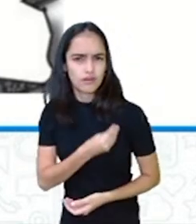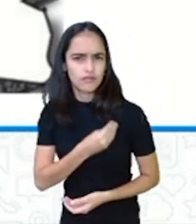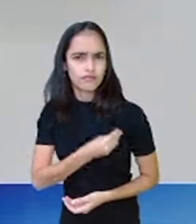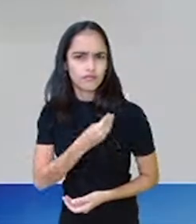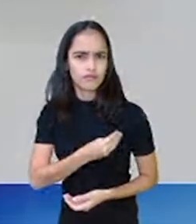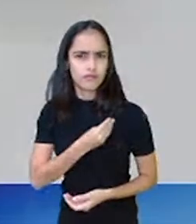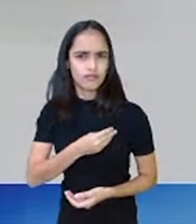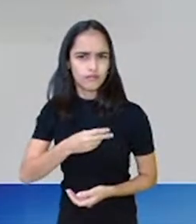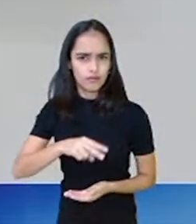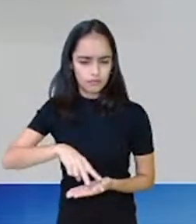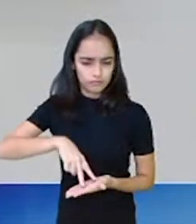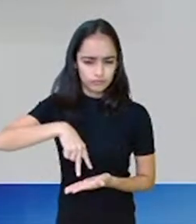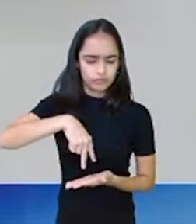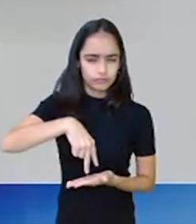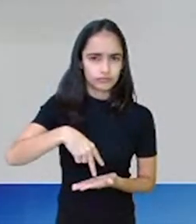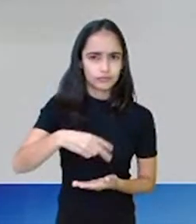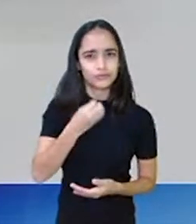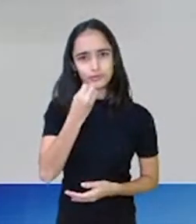nocivo.